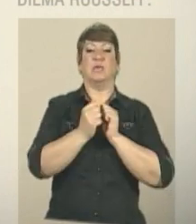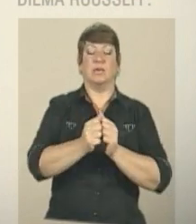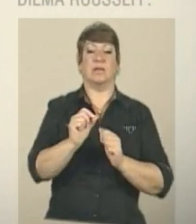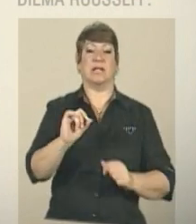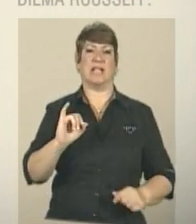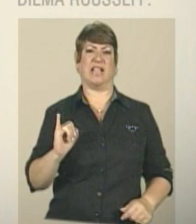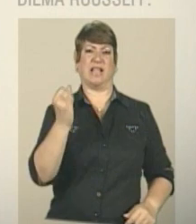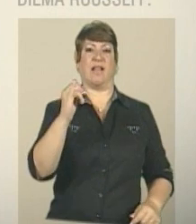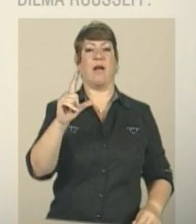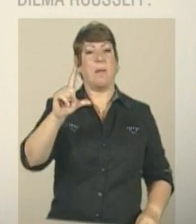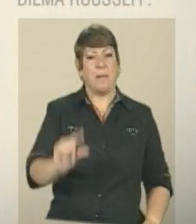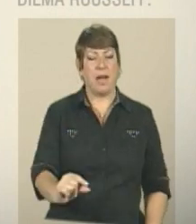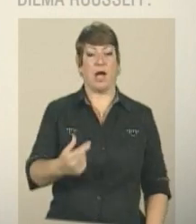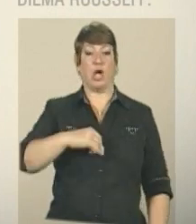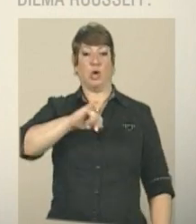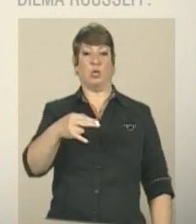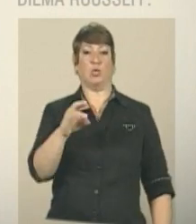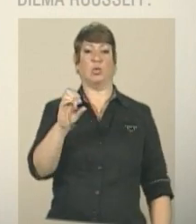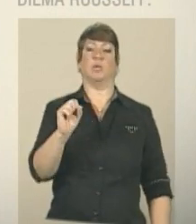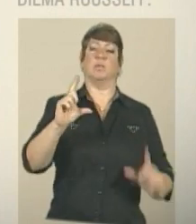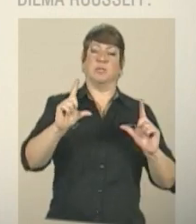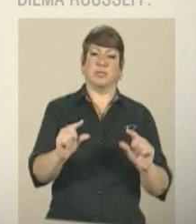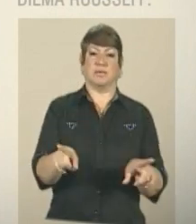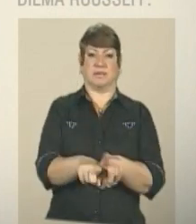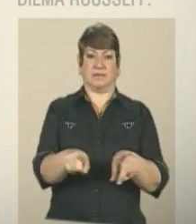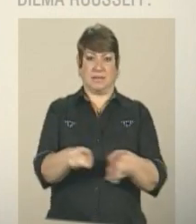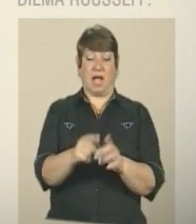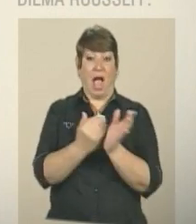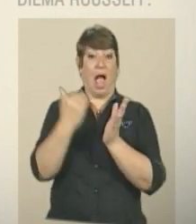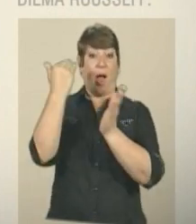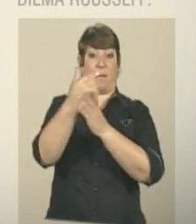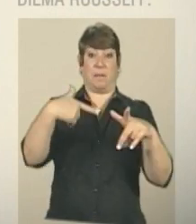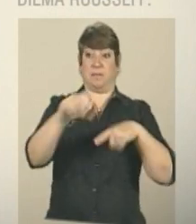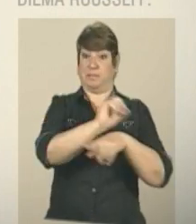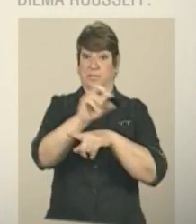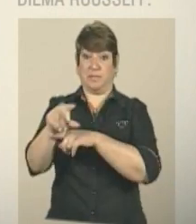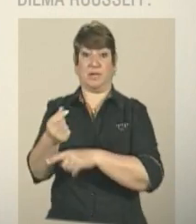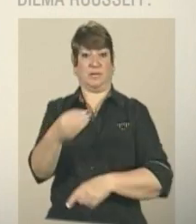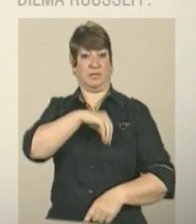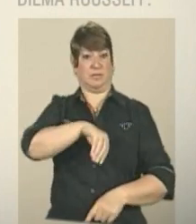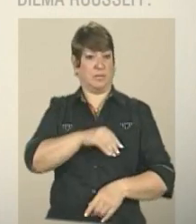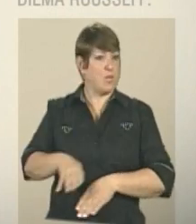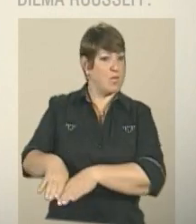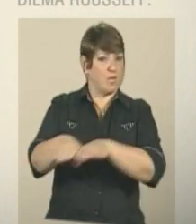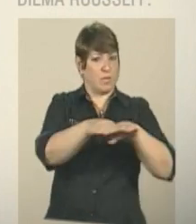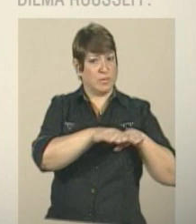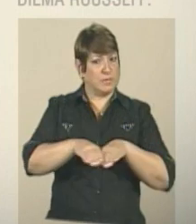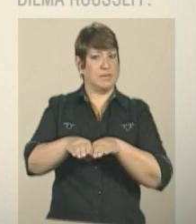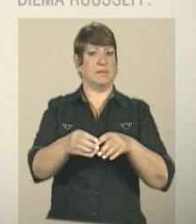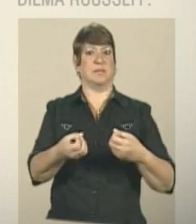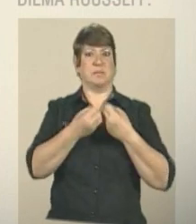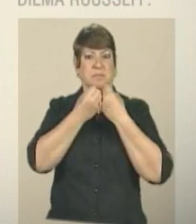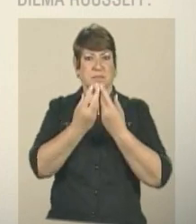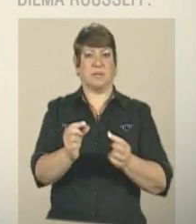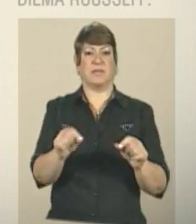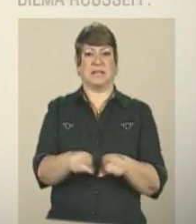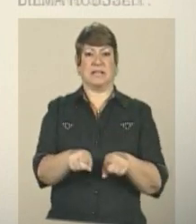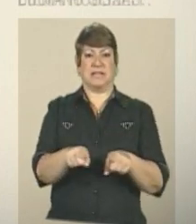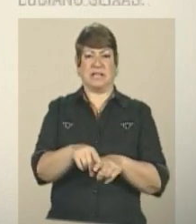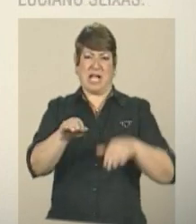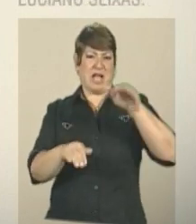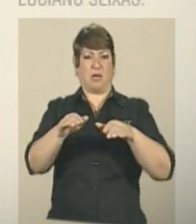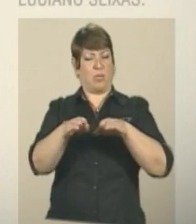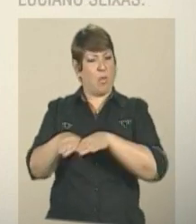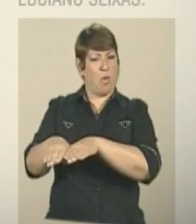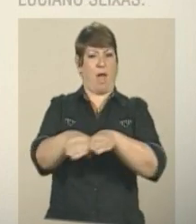inflação baixa, de juros descendentes, aumento do emprego, distribuição de renda e diminuição de desigualdade.